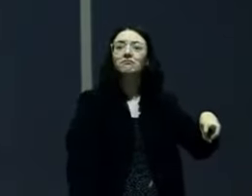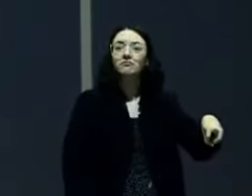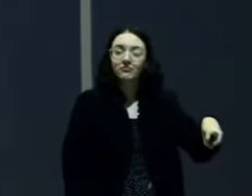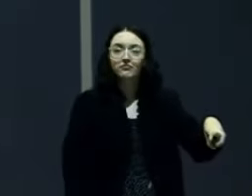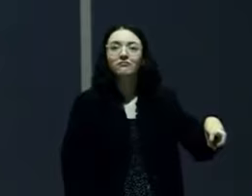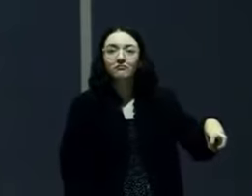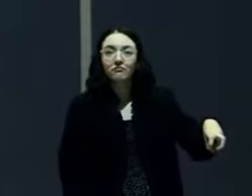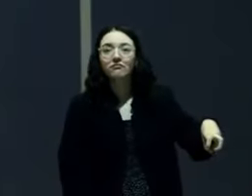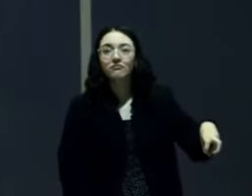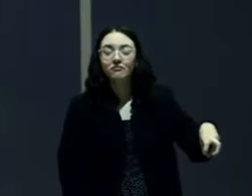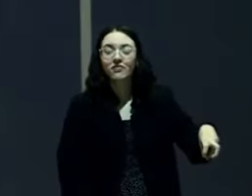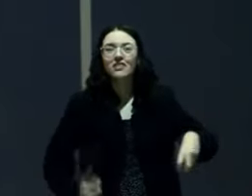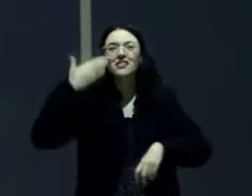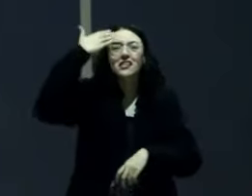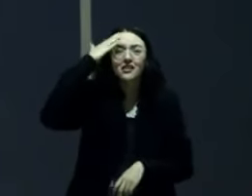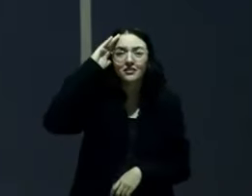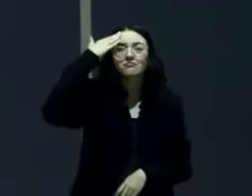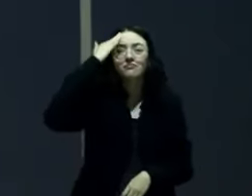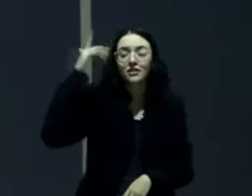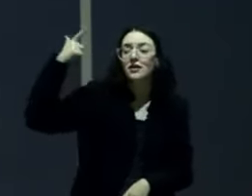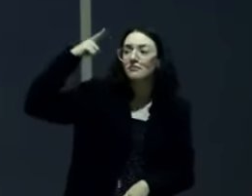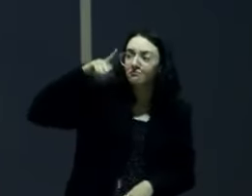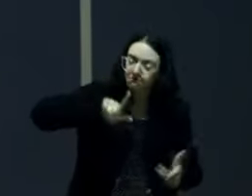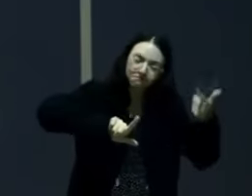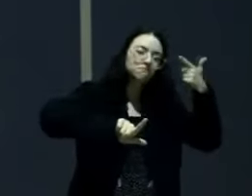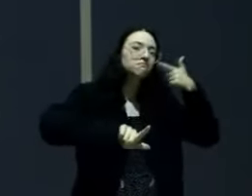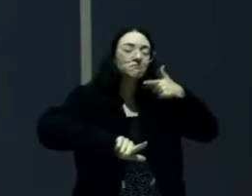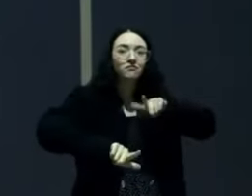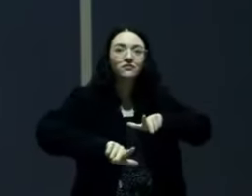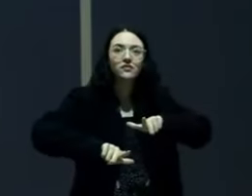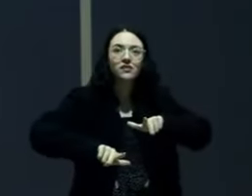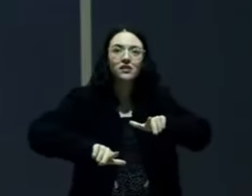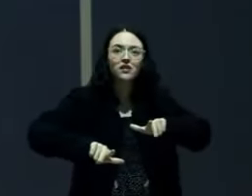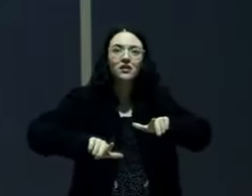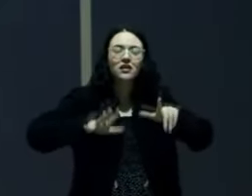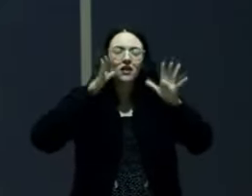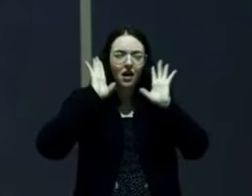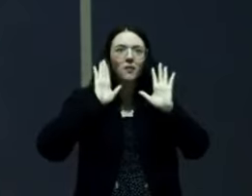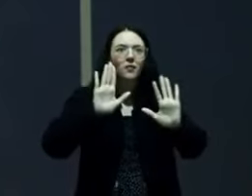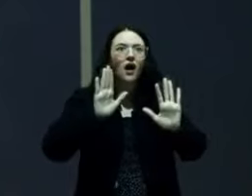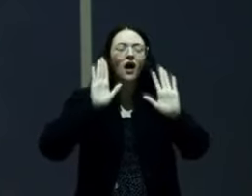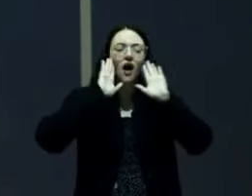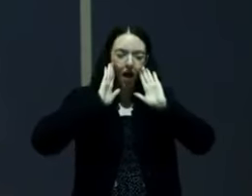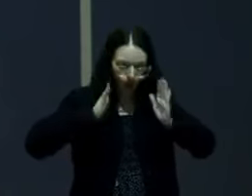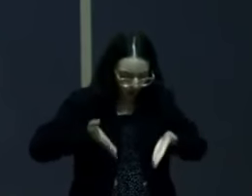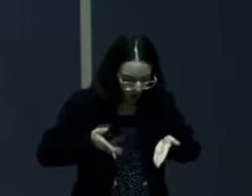que conseguem entender, que quando para e olha para dentro de si, consegue